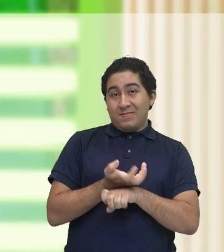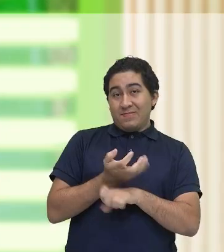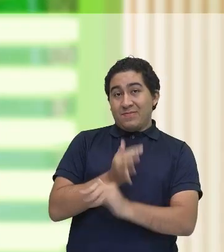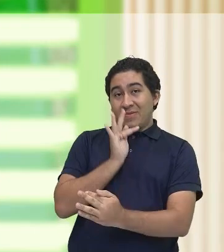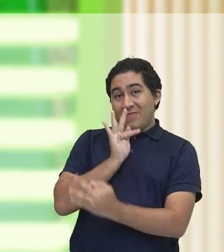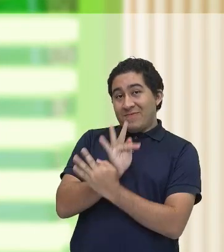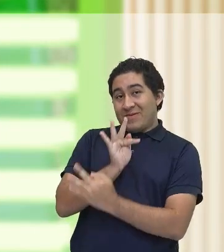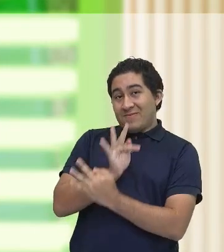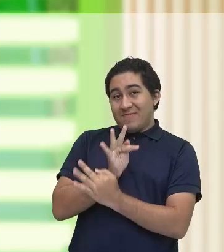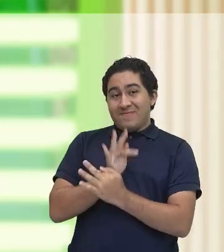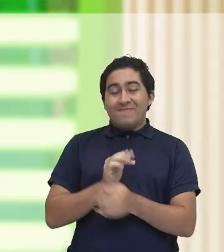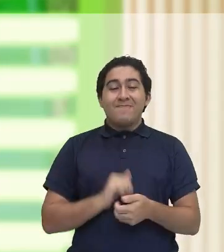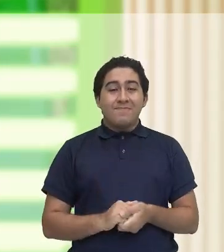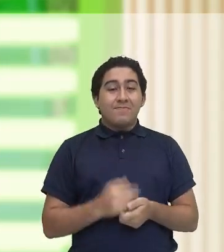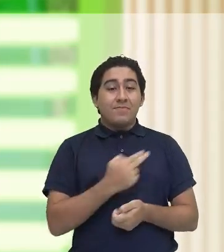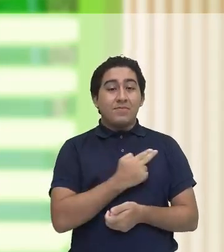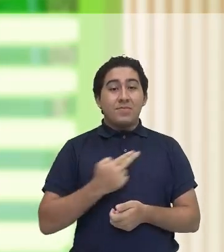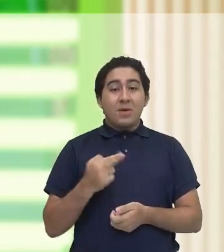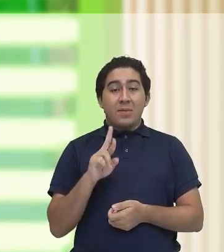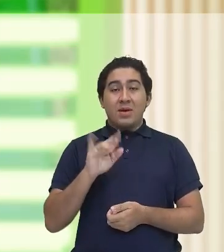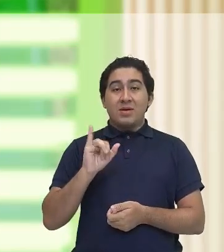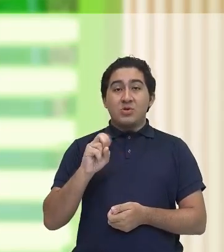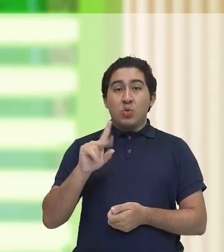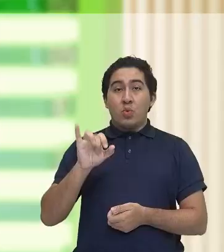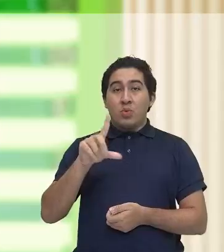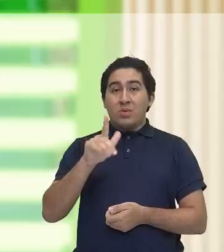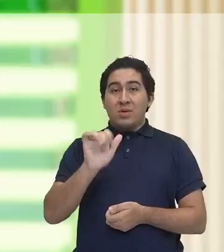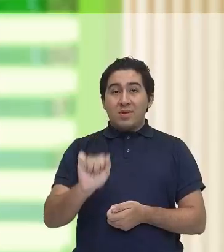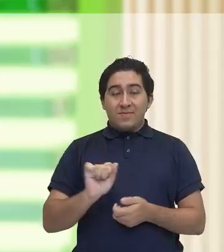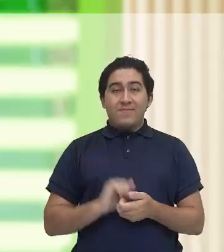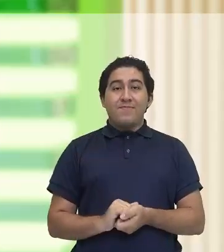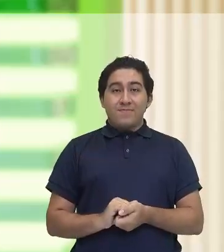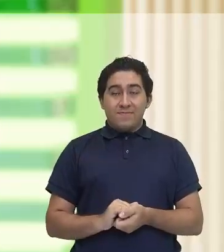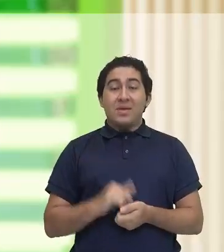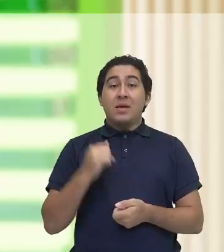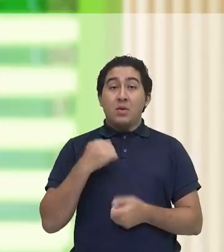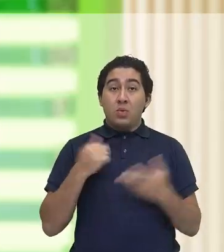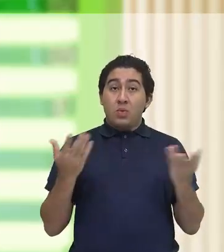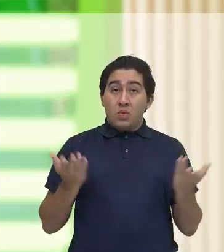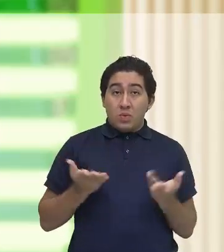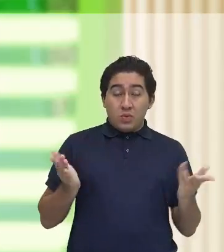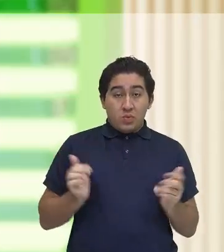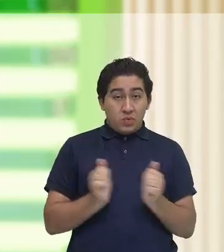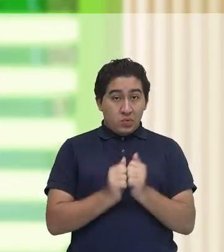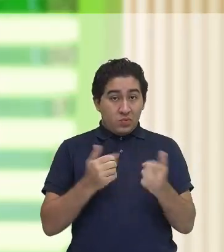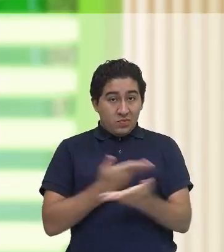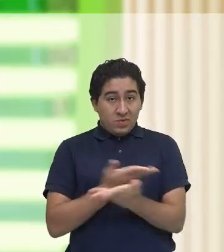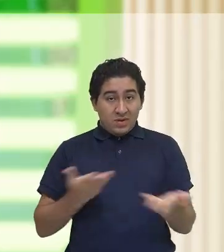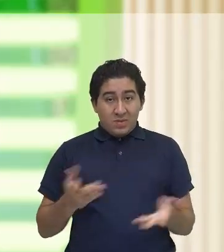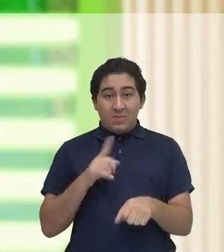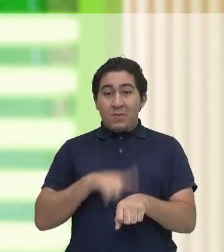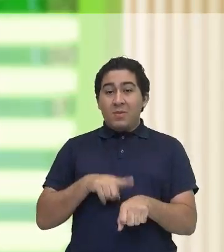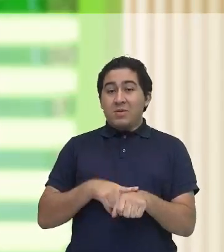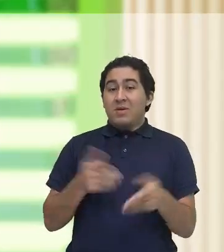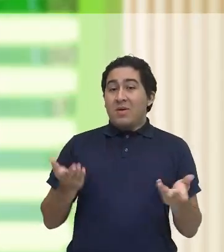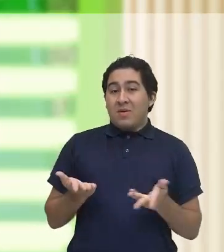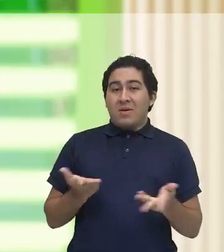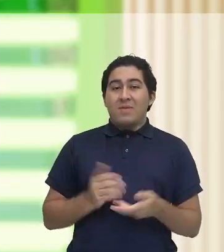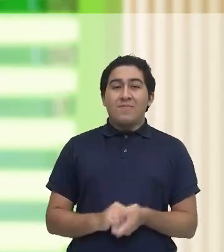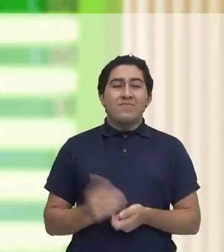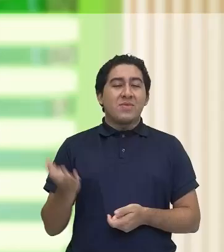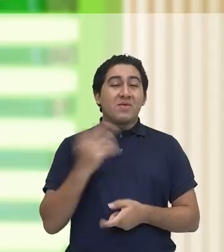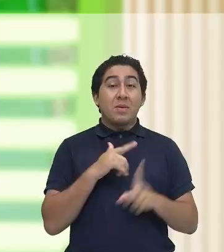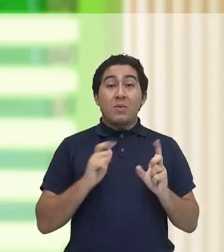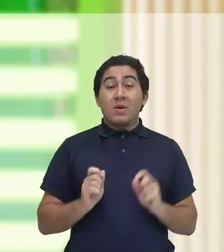Física. Eu sou a professora Risolda Farias, estarei com vocês neste momento. E agora